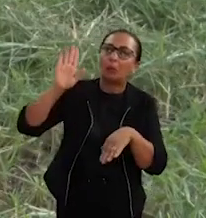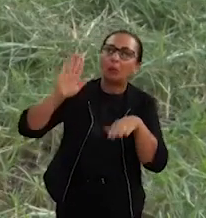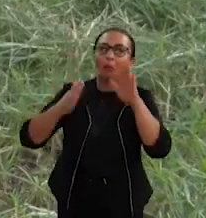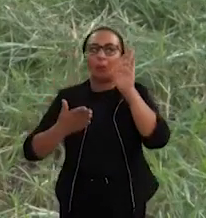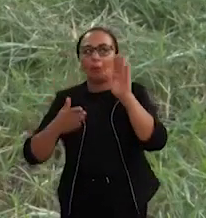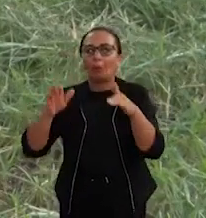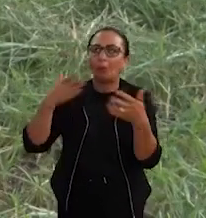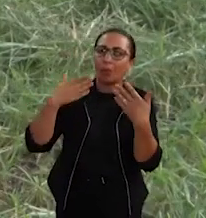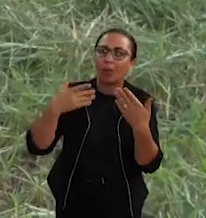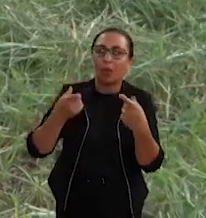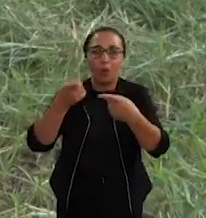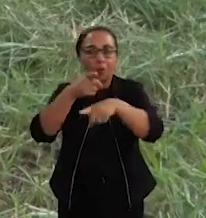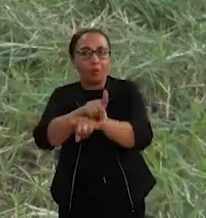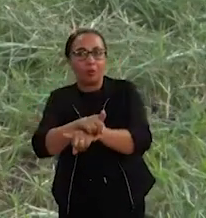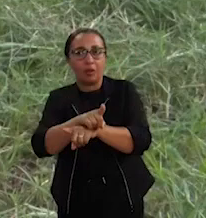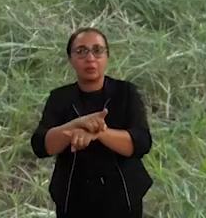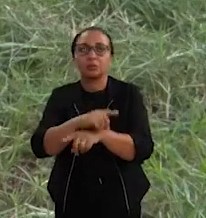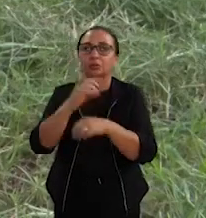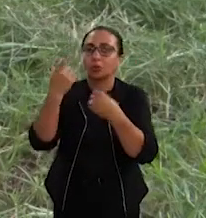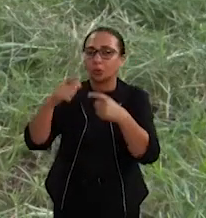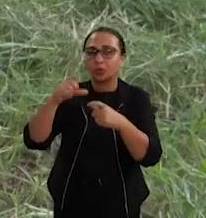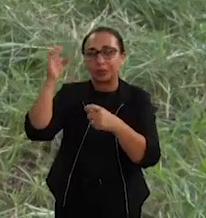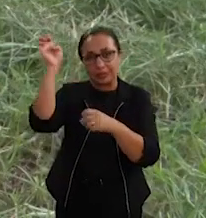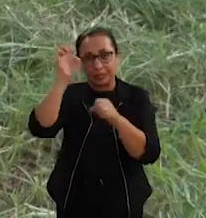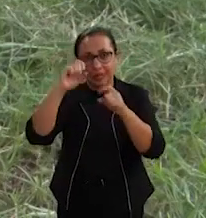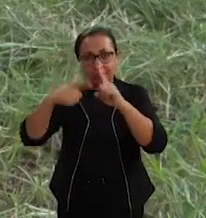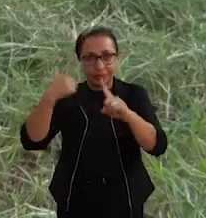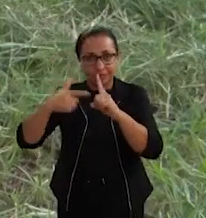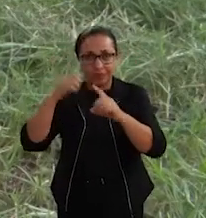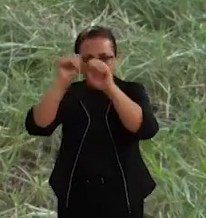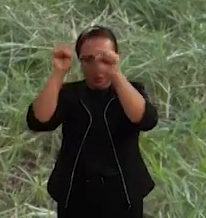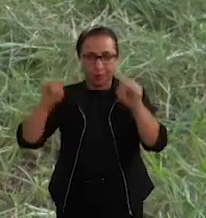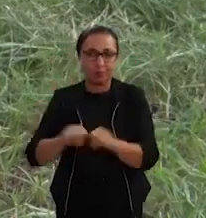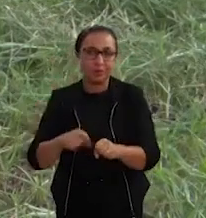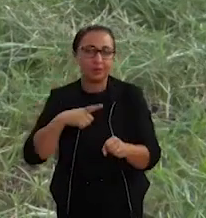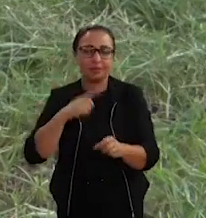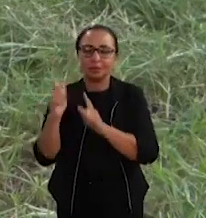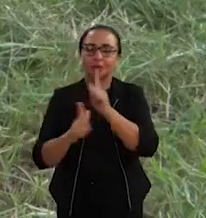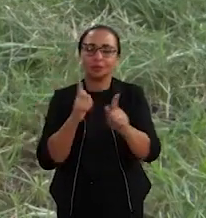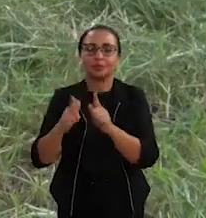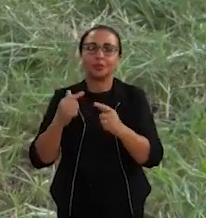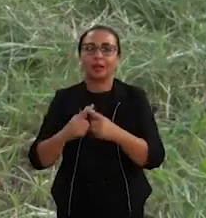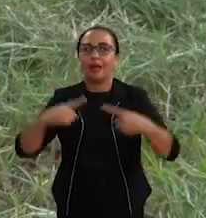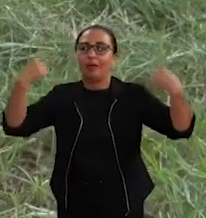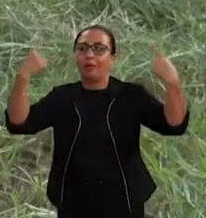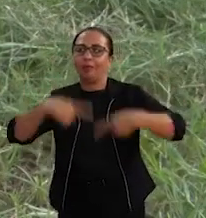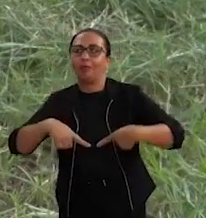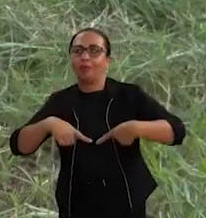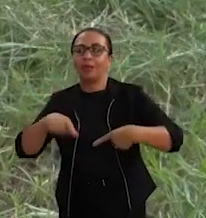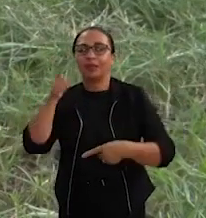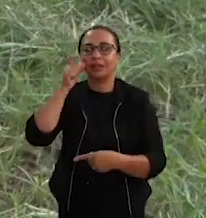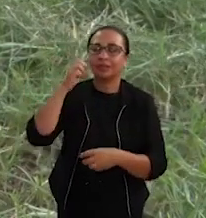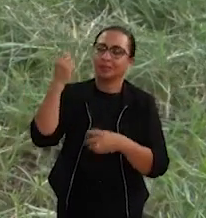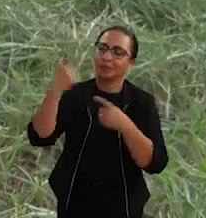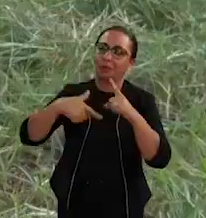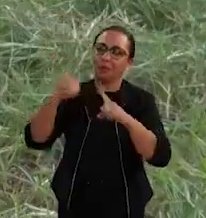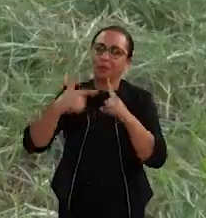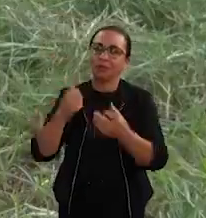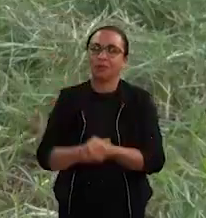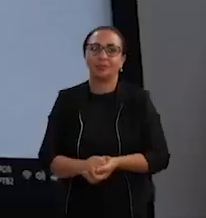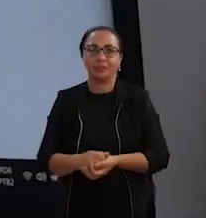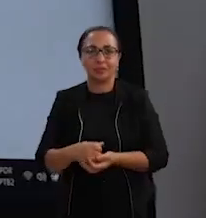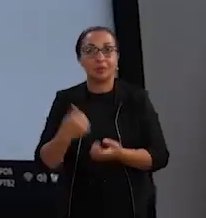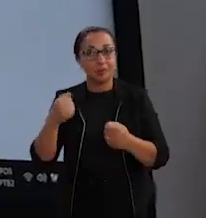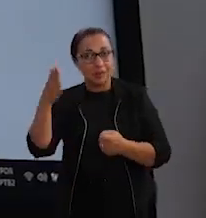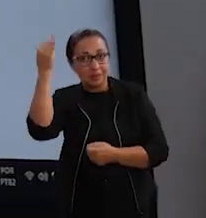ambientais muitas vezes controversos, aquele sistema de produção, acaba gerando um certo conflito de interesse na